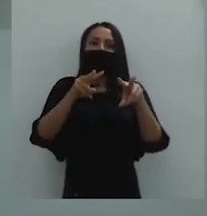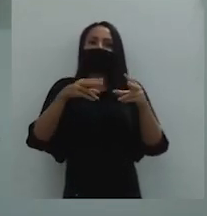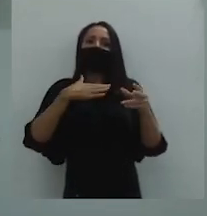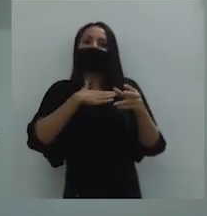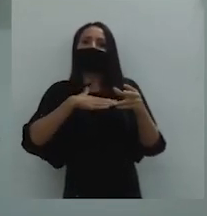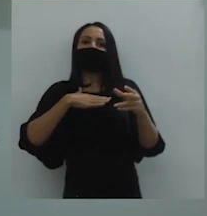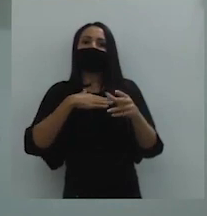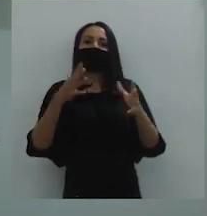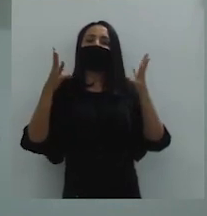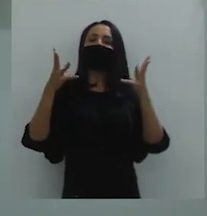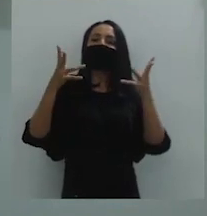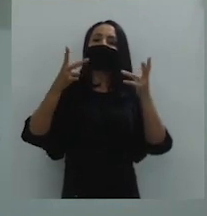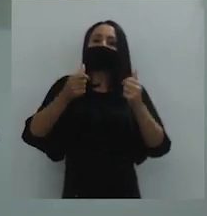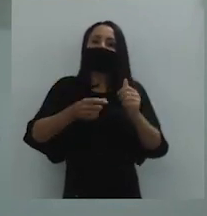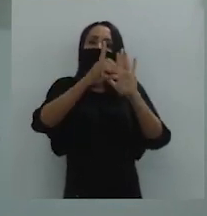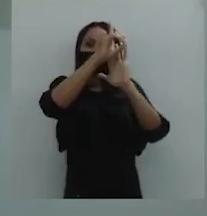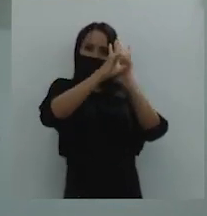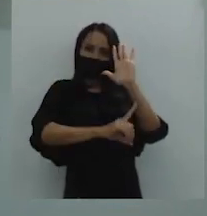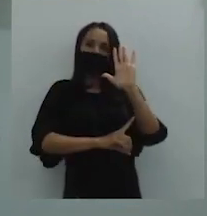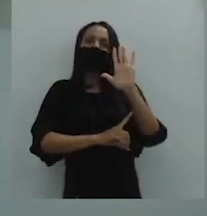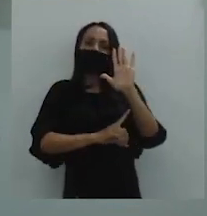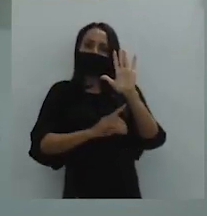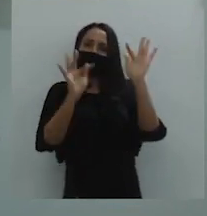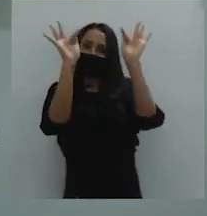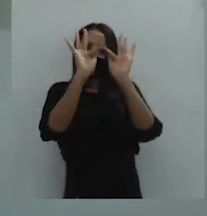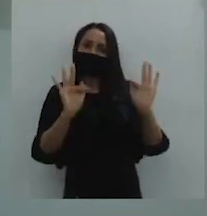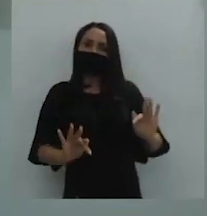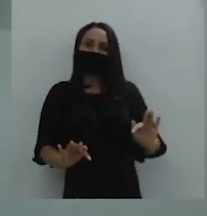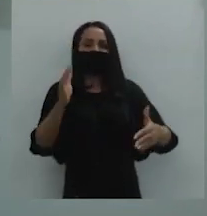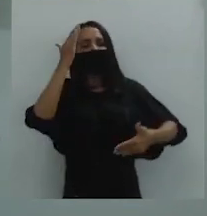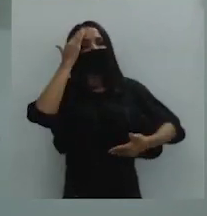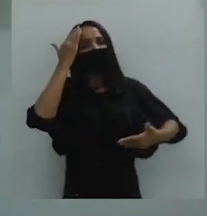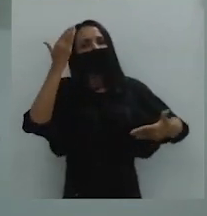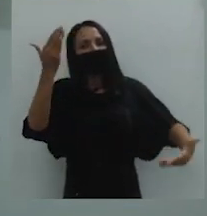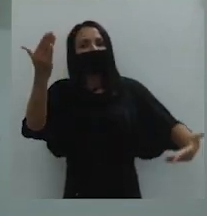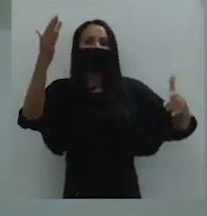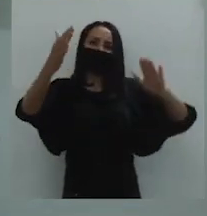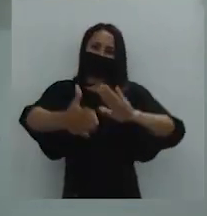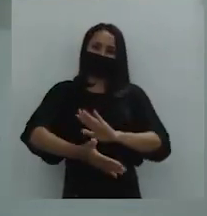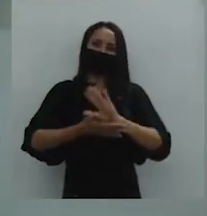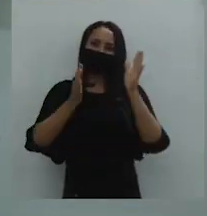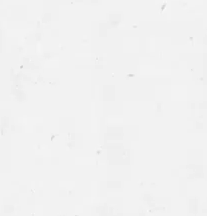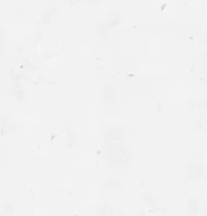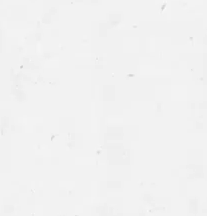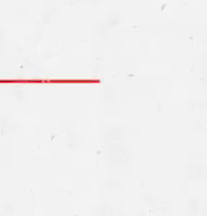todos temos o direito de sermos felizes. Muito obrigada e até a próxima.